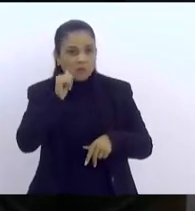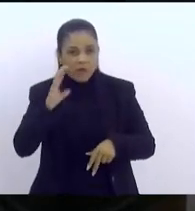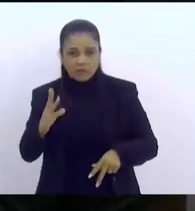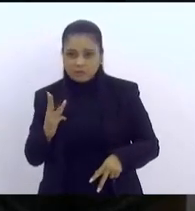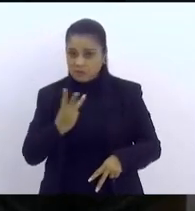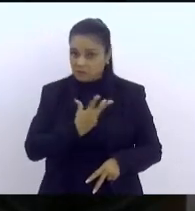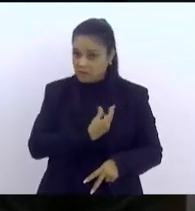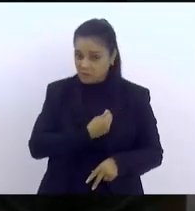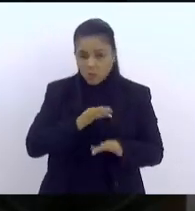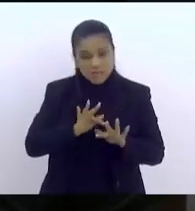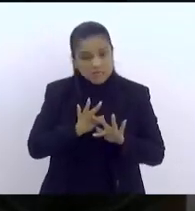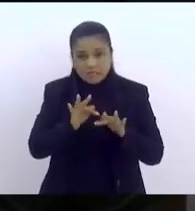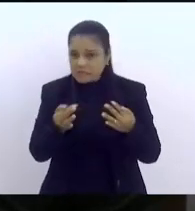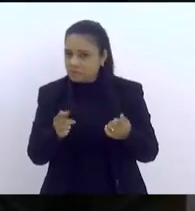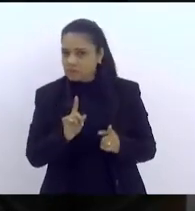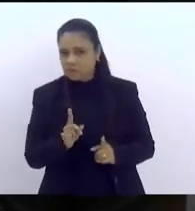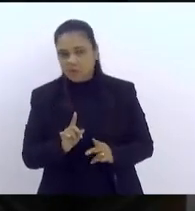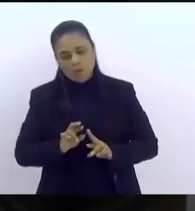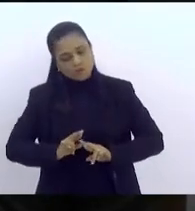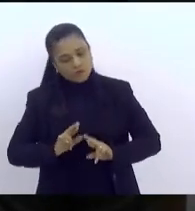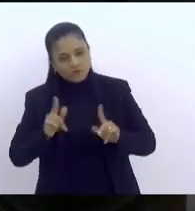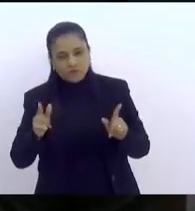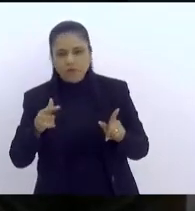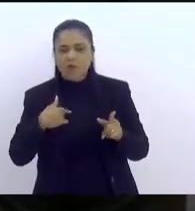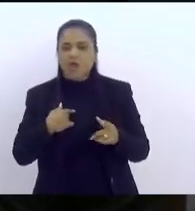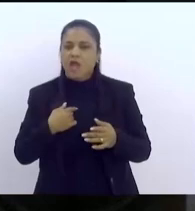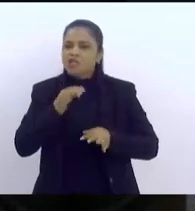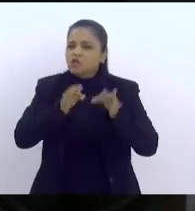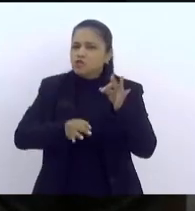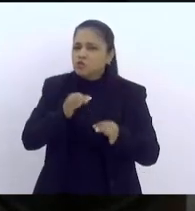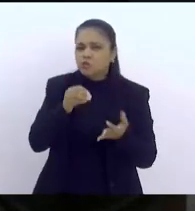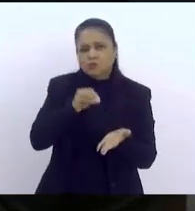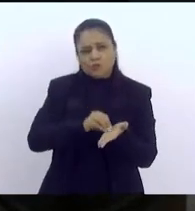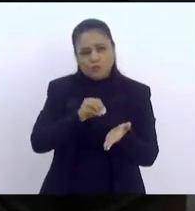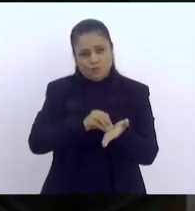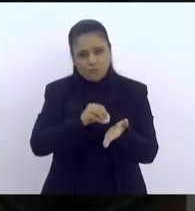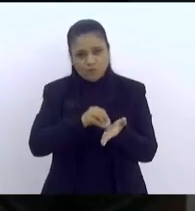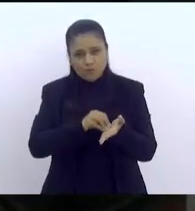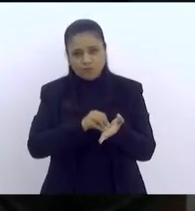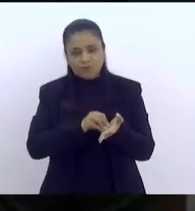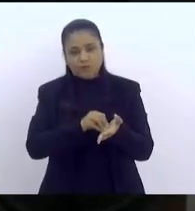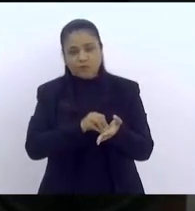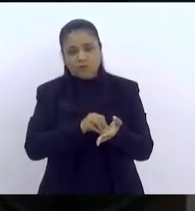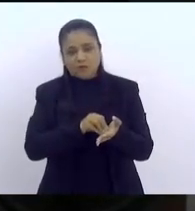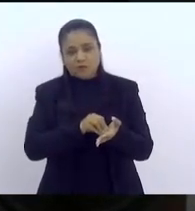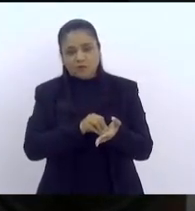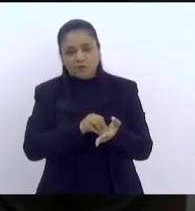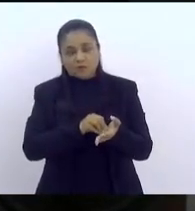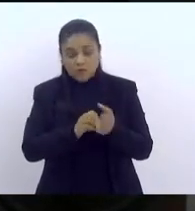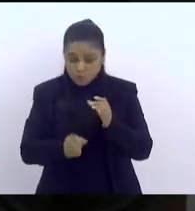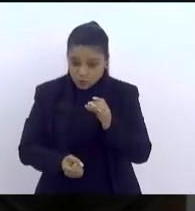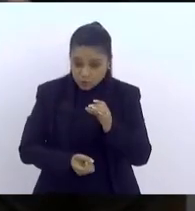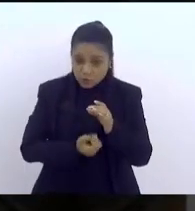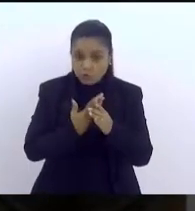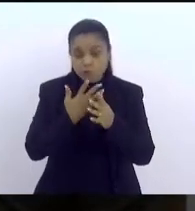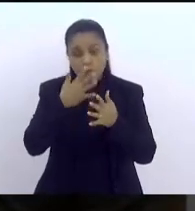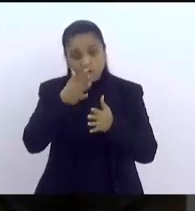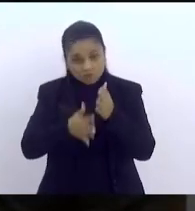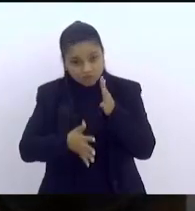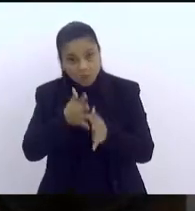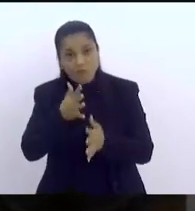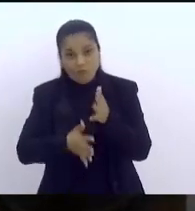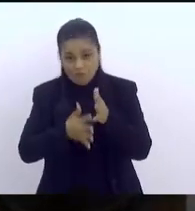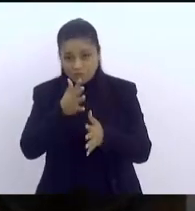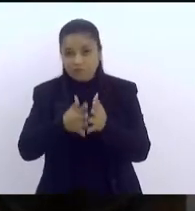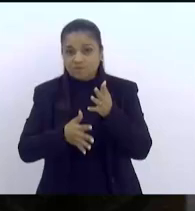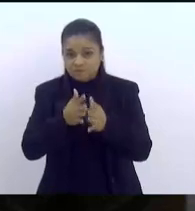não é simples. E é muito injusto, cruel, e acredito que talvez isso surja por uma confusão, mas